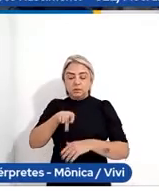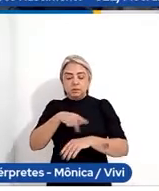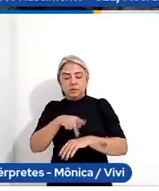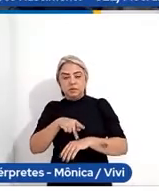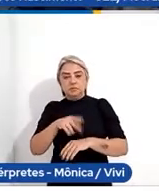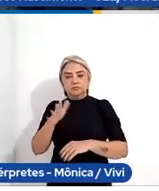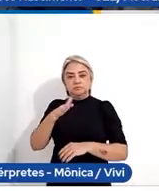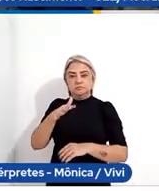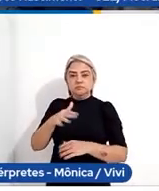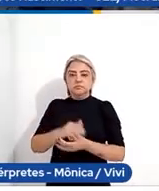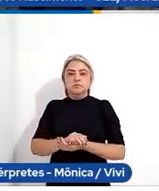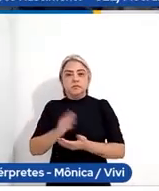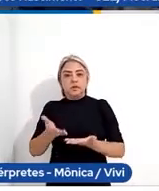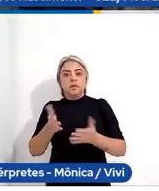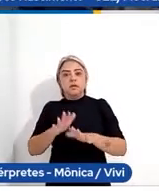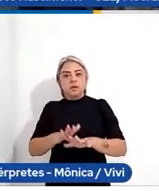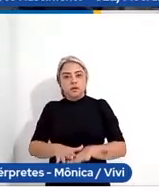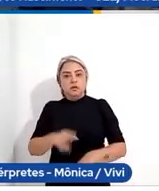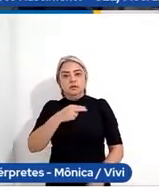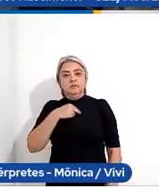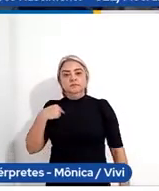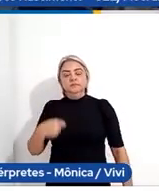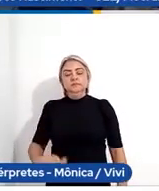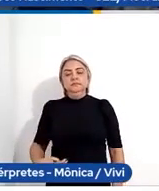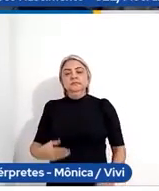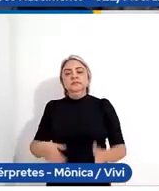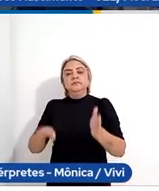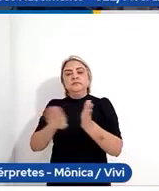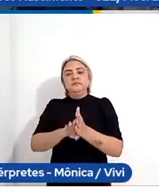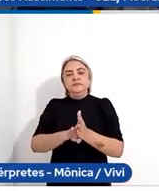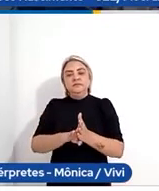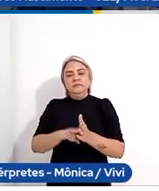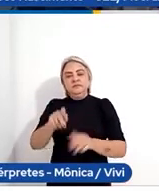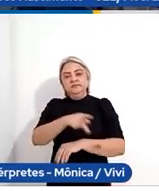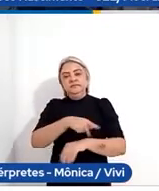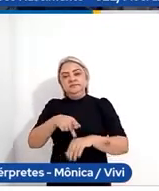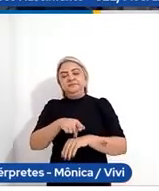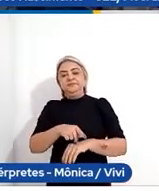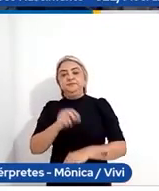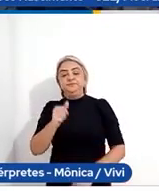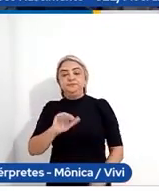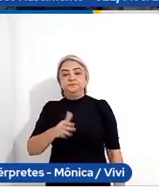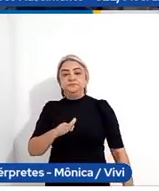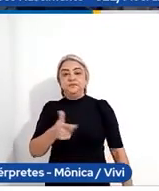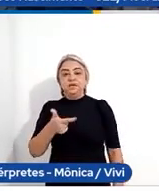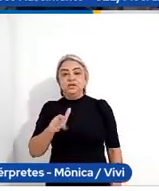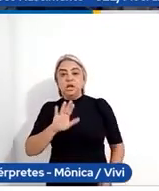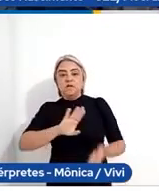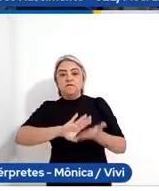alta, incluindo a China. E quando você chega nos países de renda média sem a China,